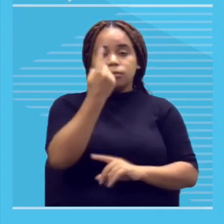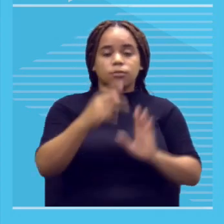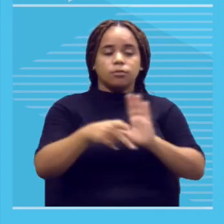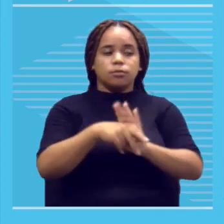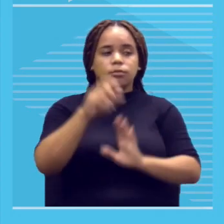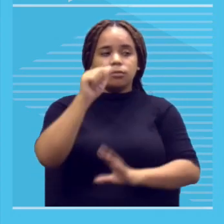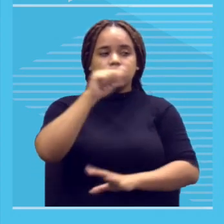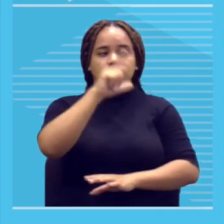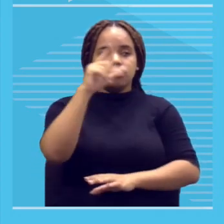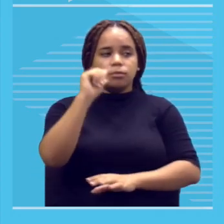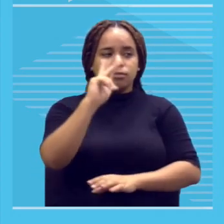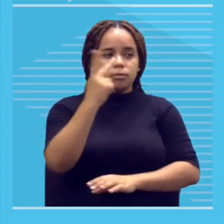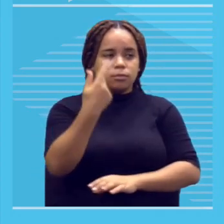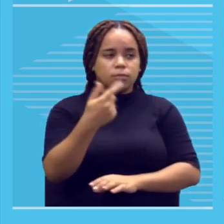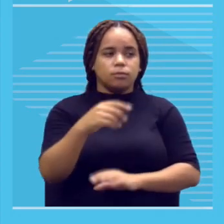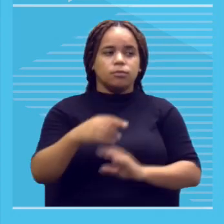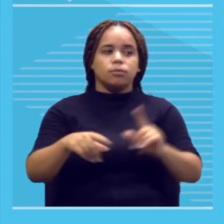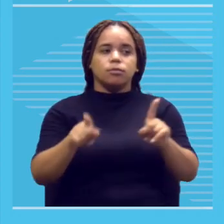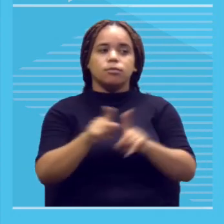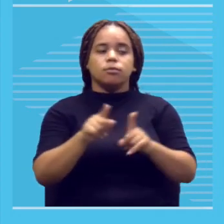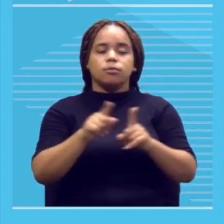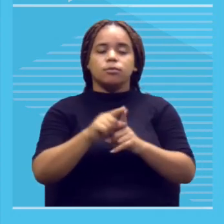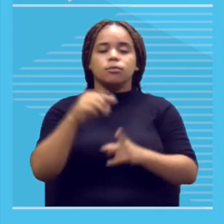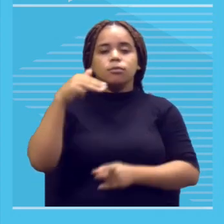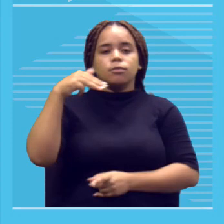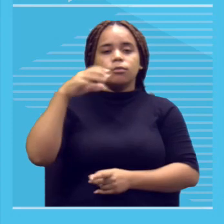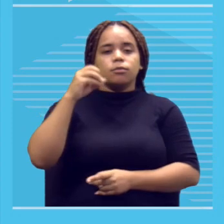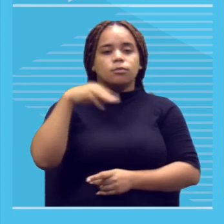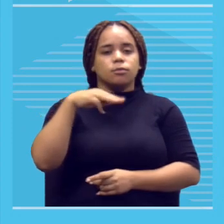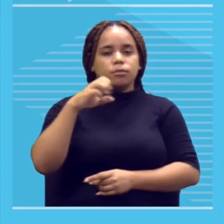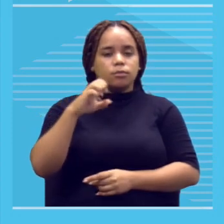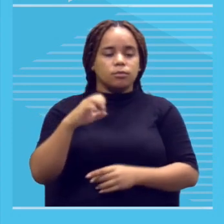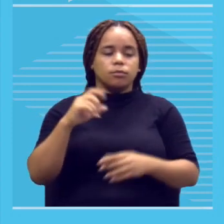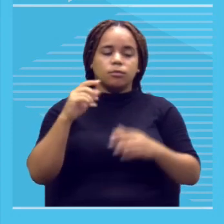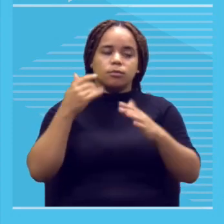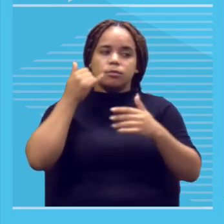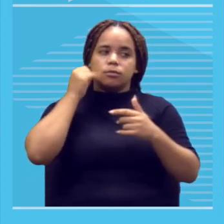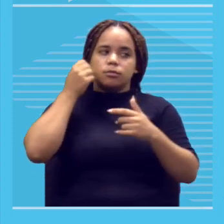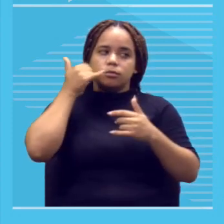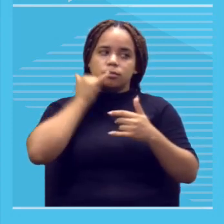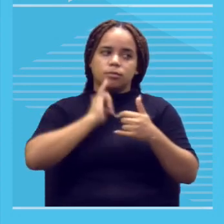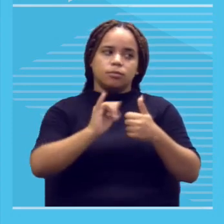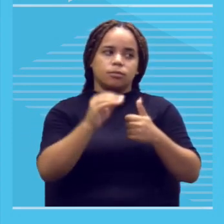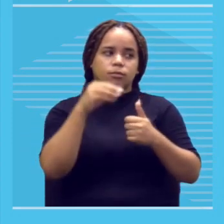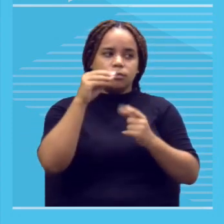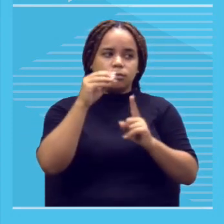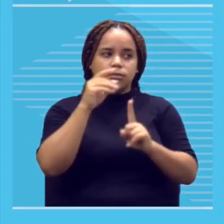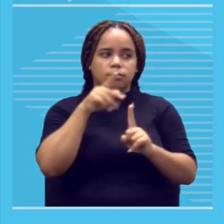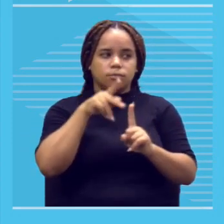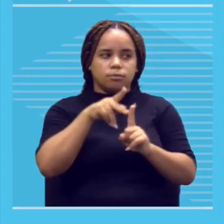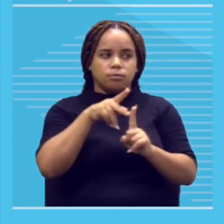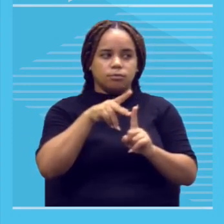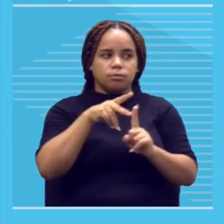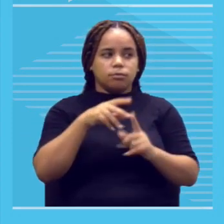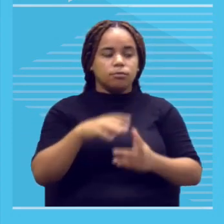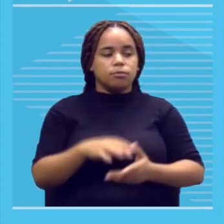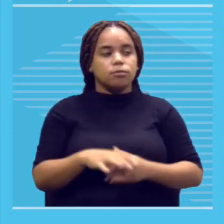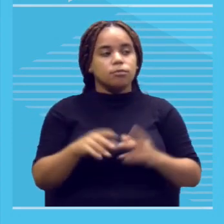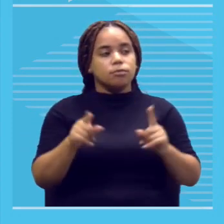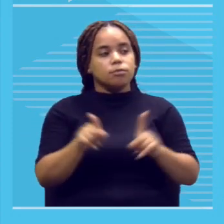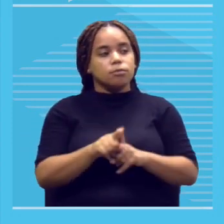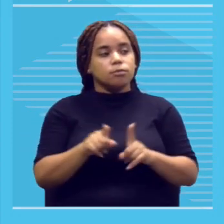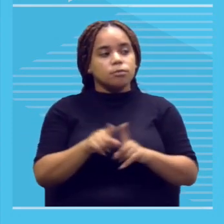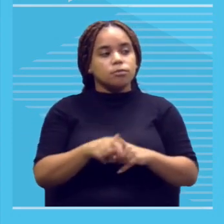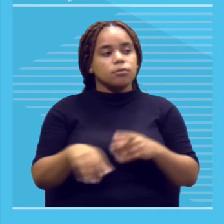Maomé é o seu Profeta a letra B orar cinco vezes é o Pilar da oração